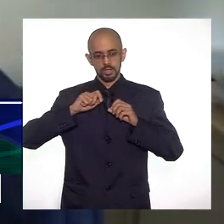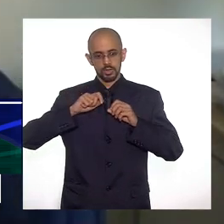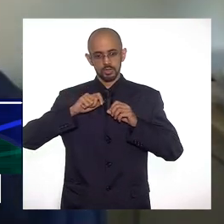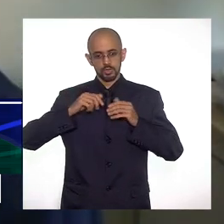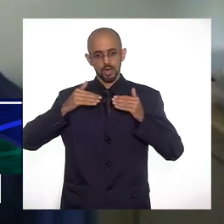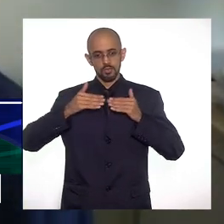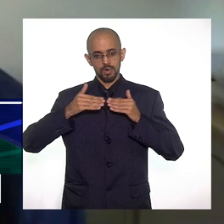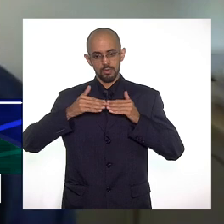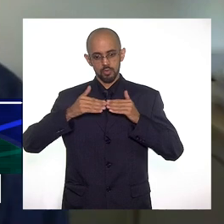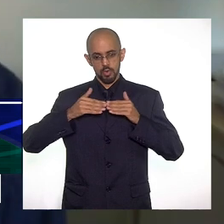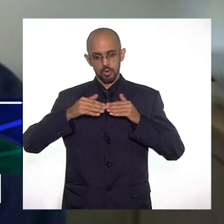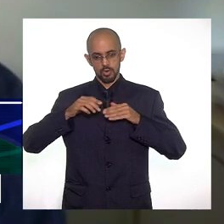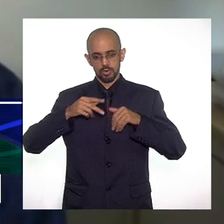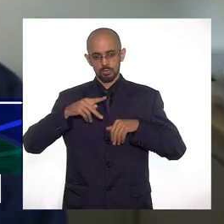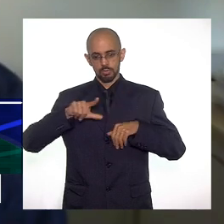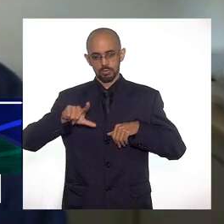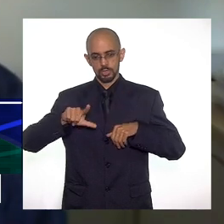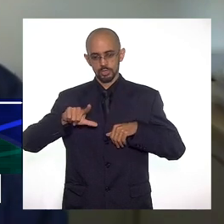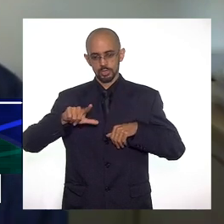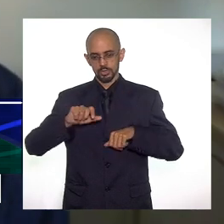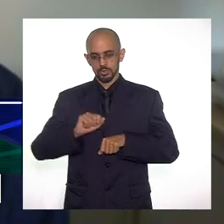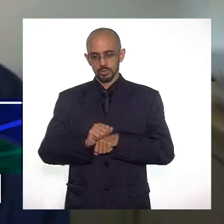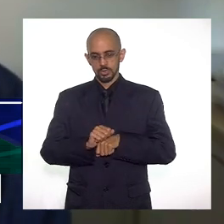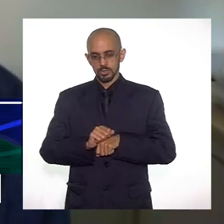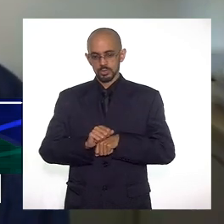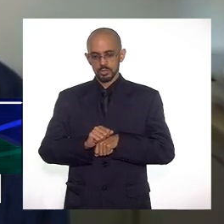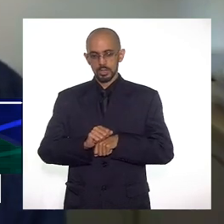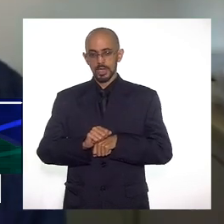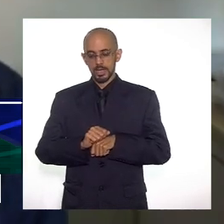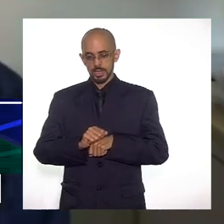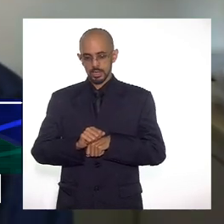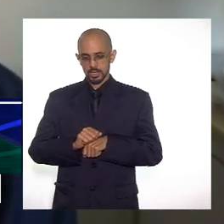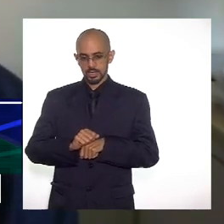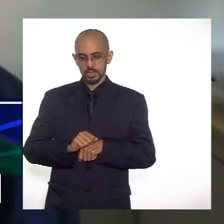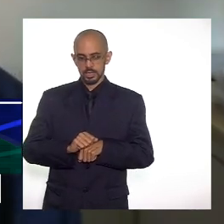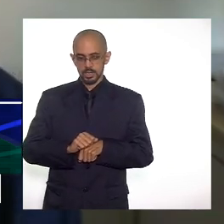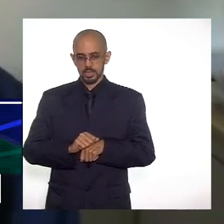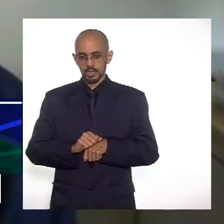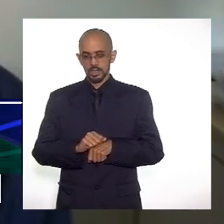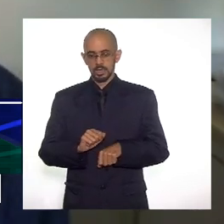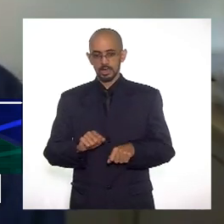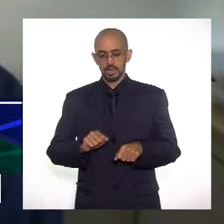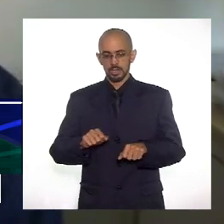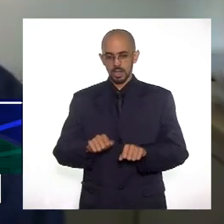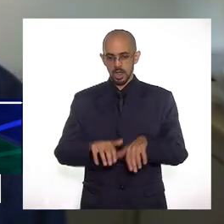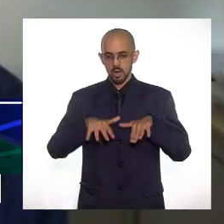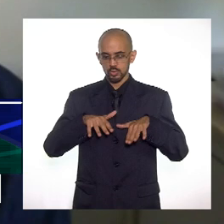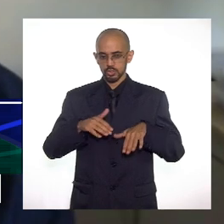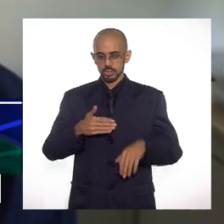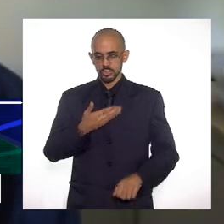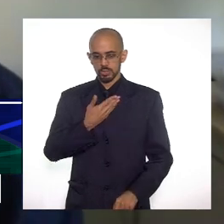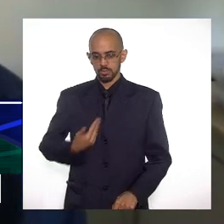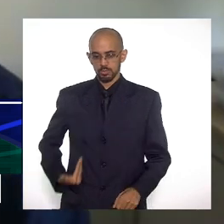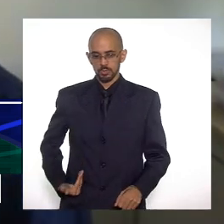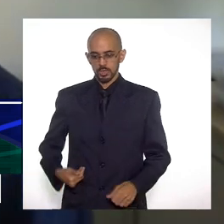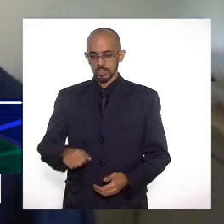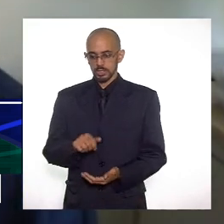ao projeto. Essa é a síntese, senhor presidente, da audiência pública. Quanto à nossa sugestão